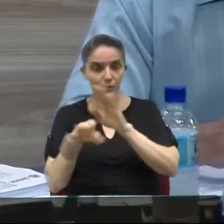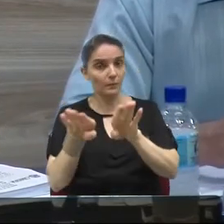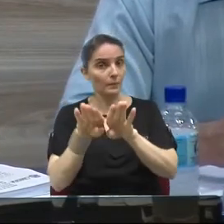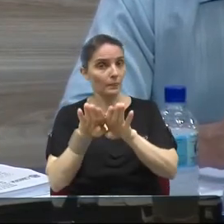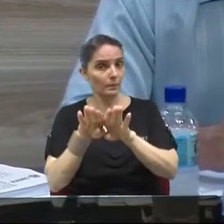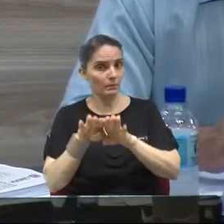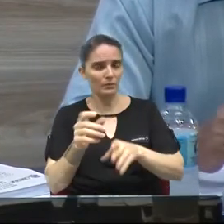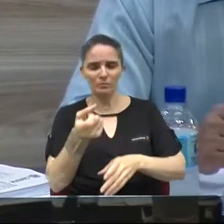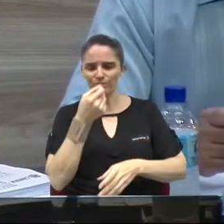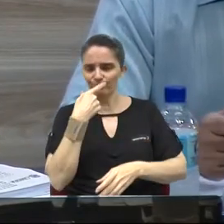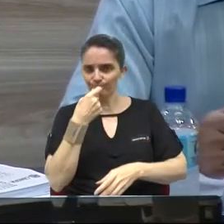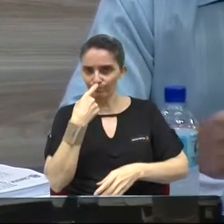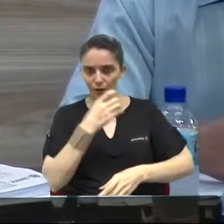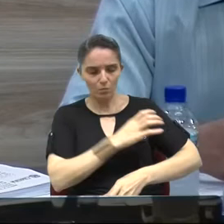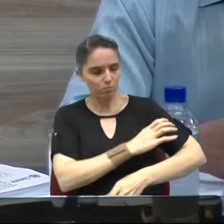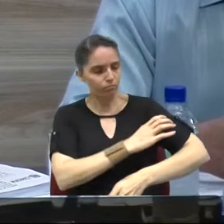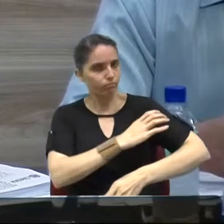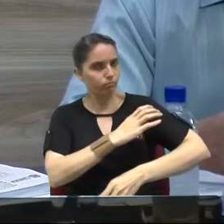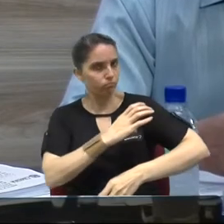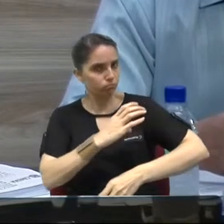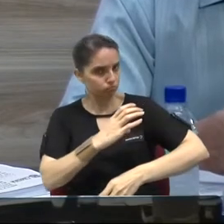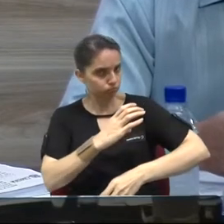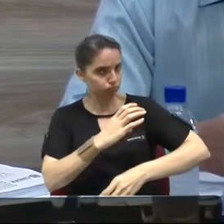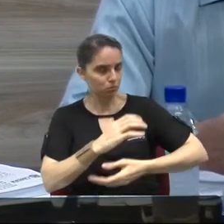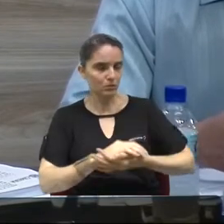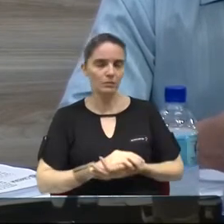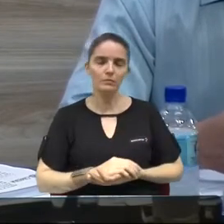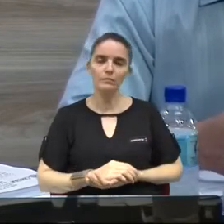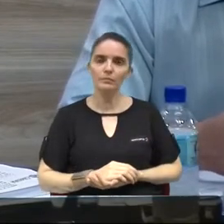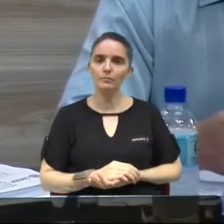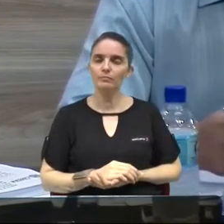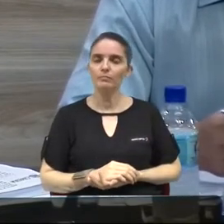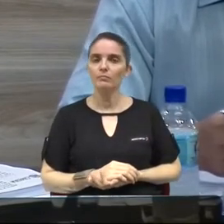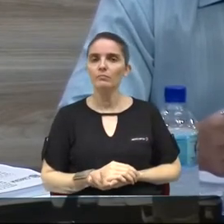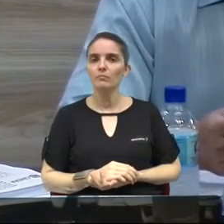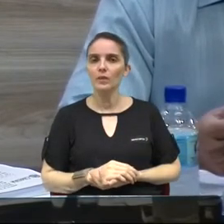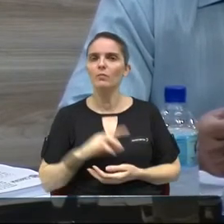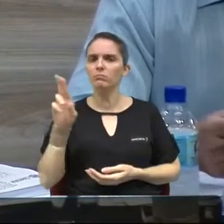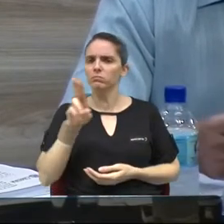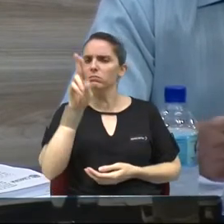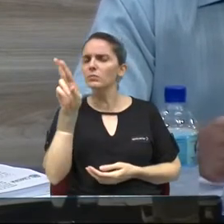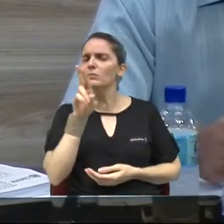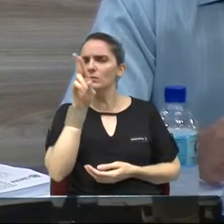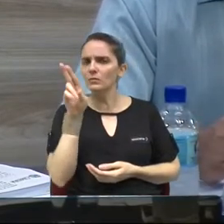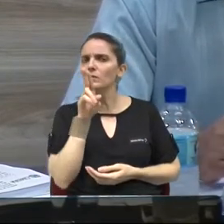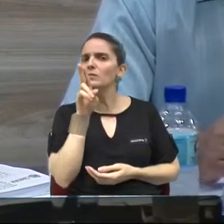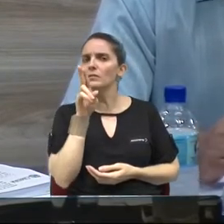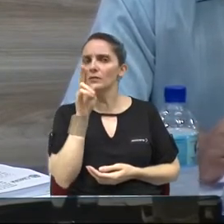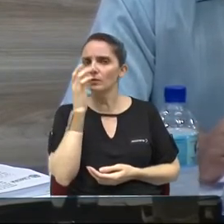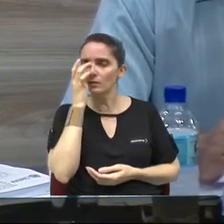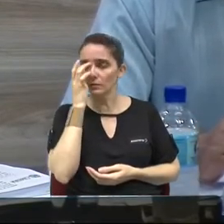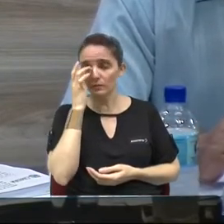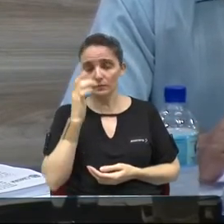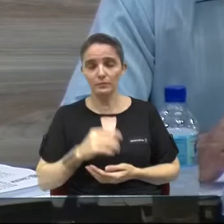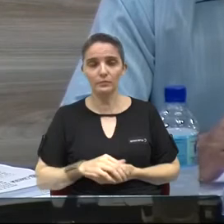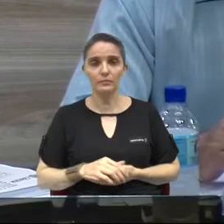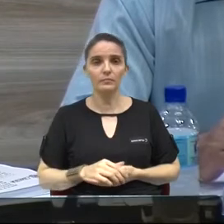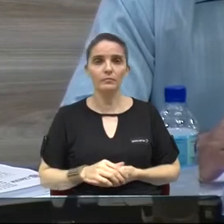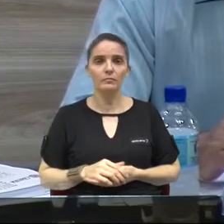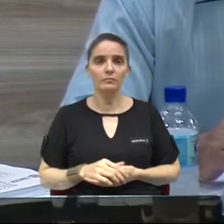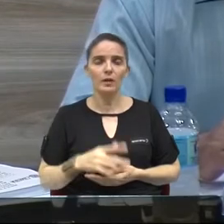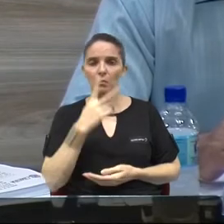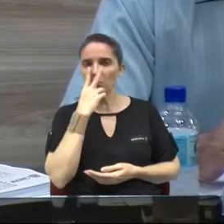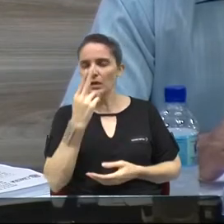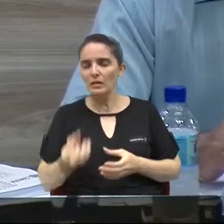de esteroides ou das famosas, dos anabolizantes ou bombas, ele criou, acabou criando como se fosse uma